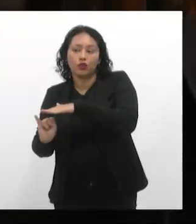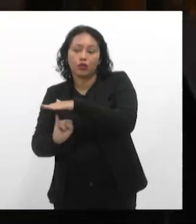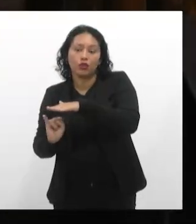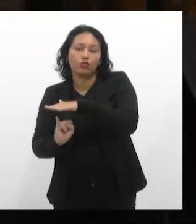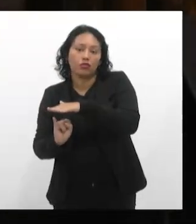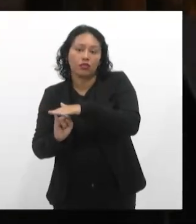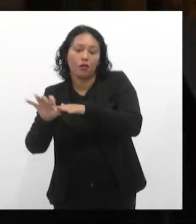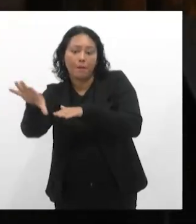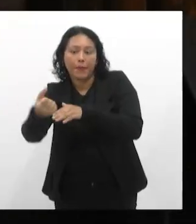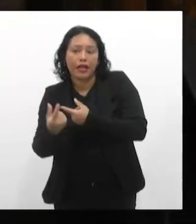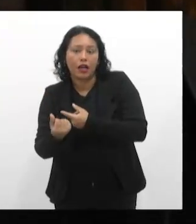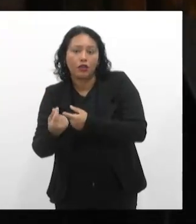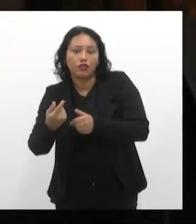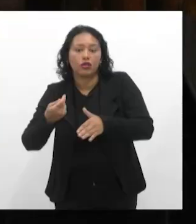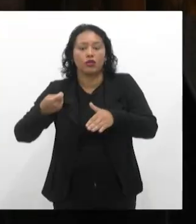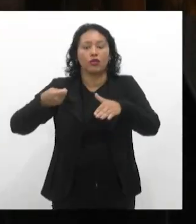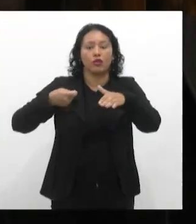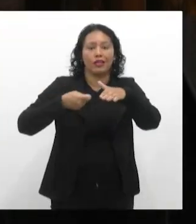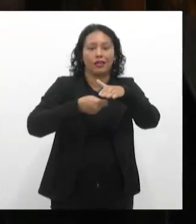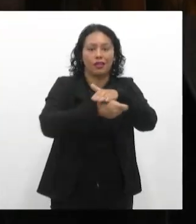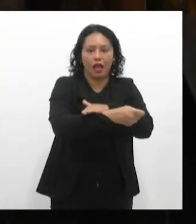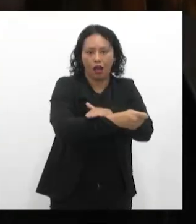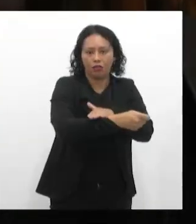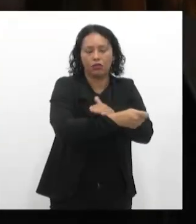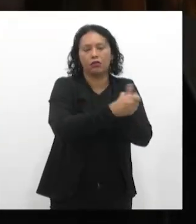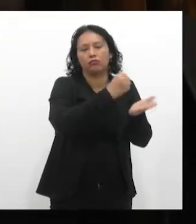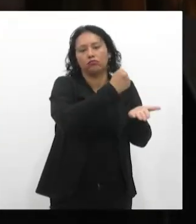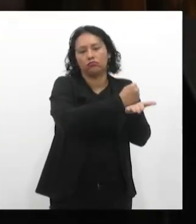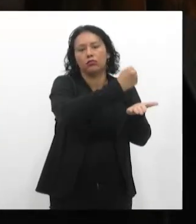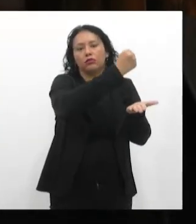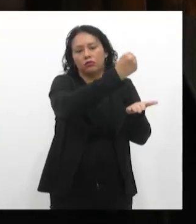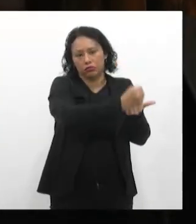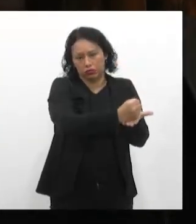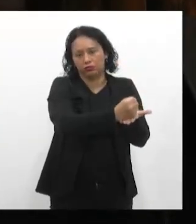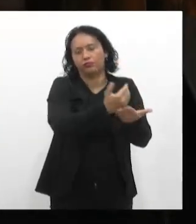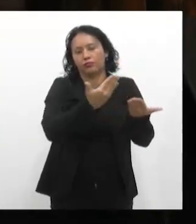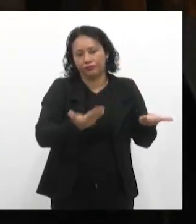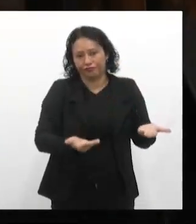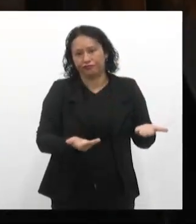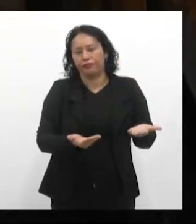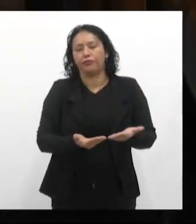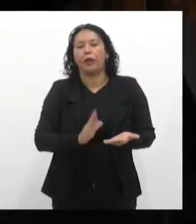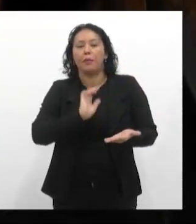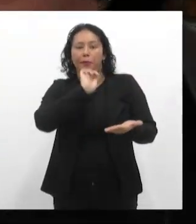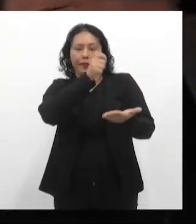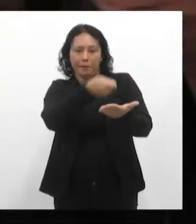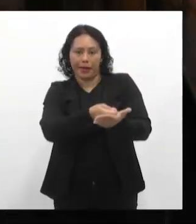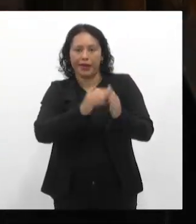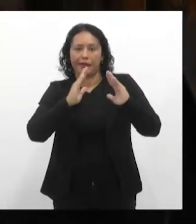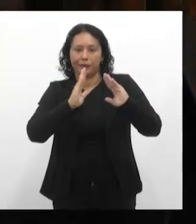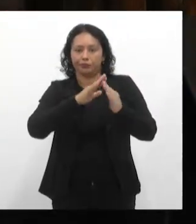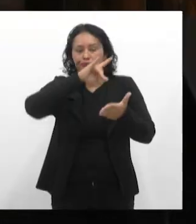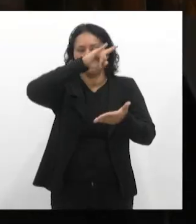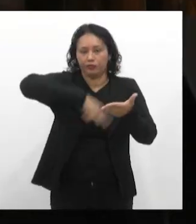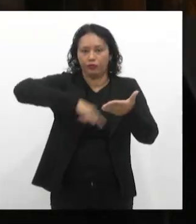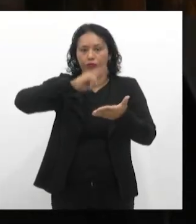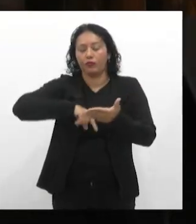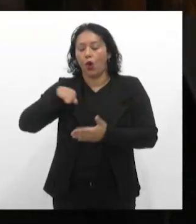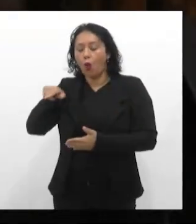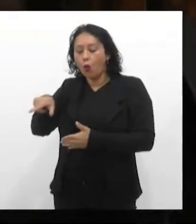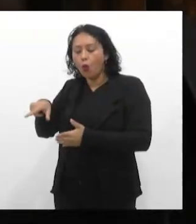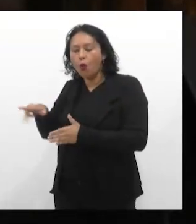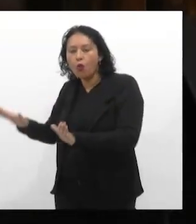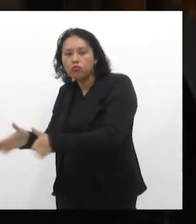custear aquilo que está colocado aqui, que já deveria ser gratuitamente, mas, ora, o Fundo de Combate à Pobreza,